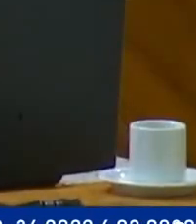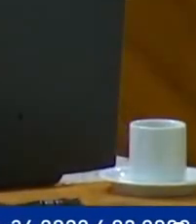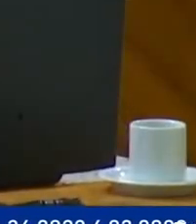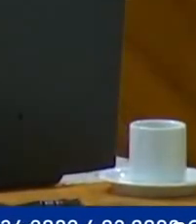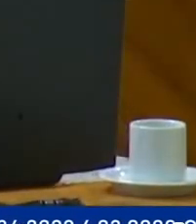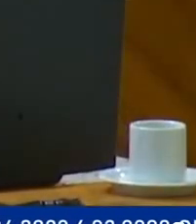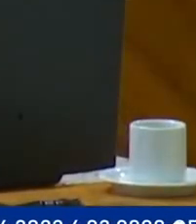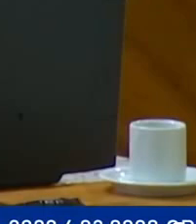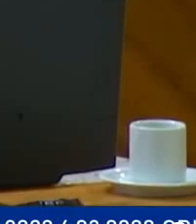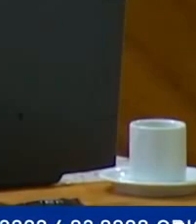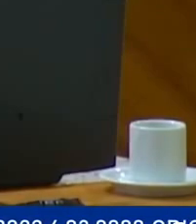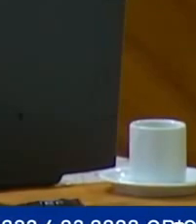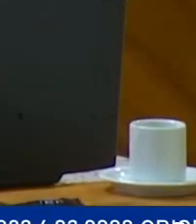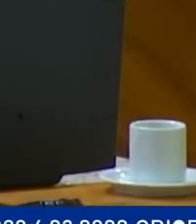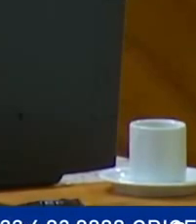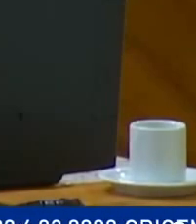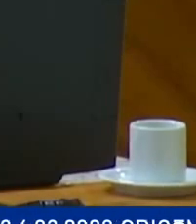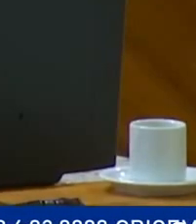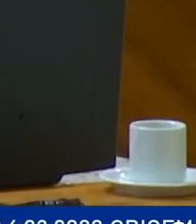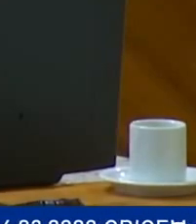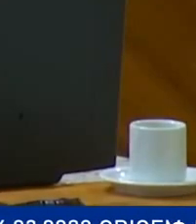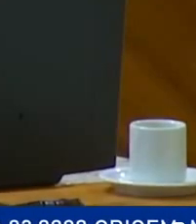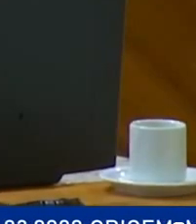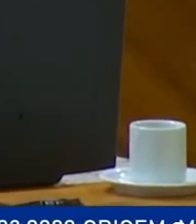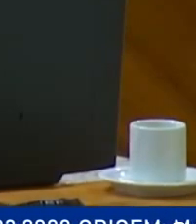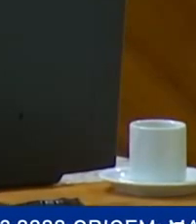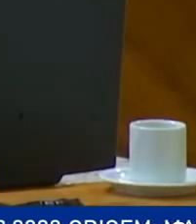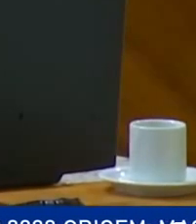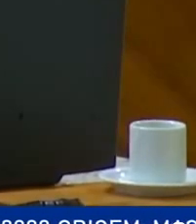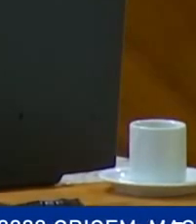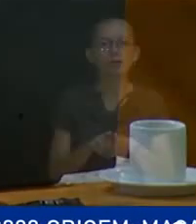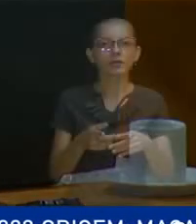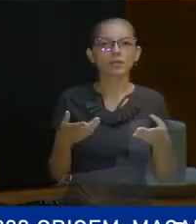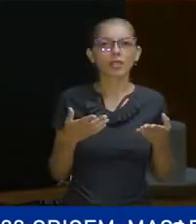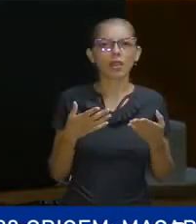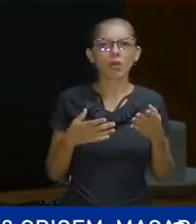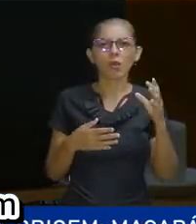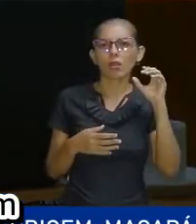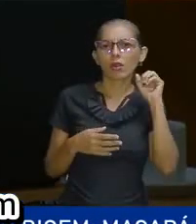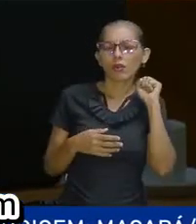os colegas ouviram, embora eles estejam